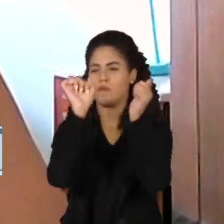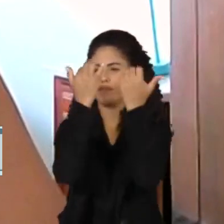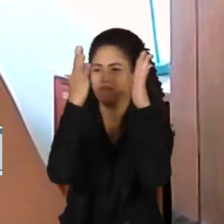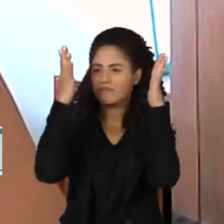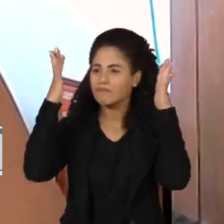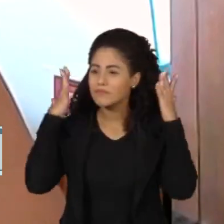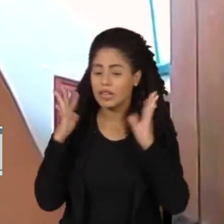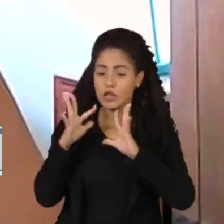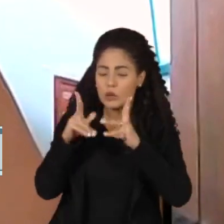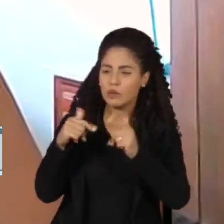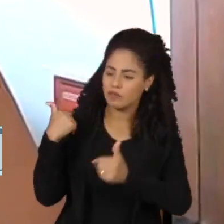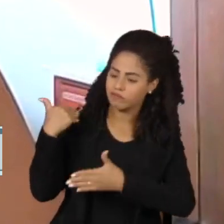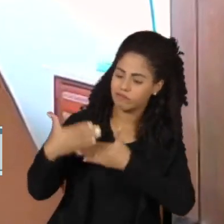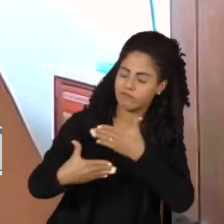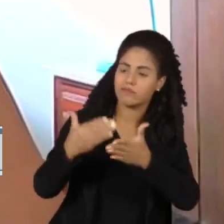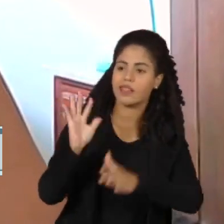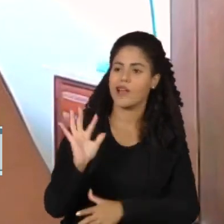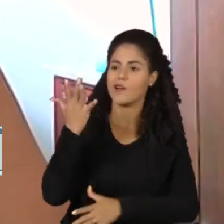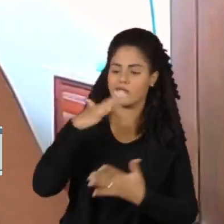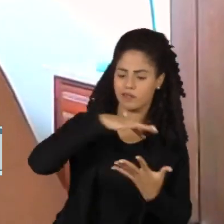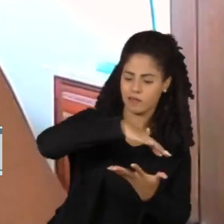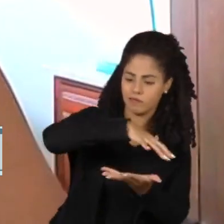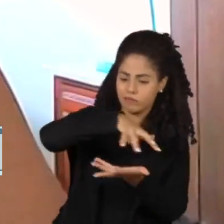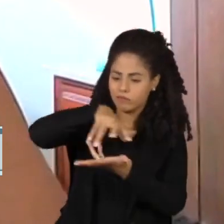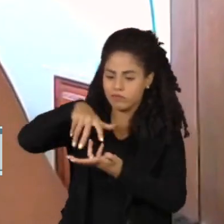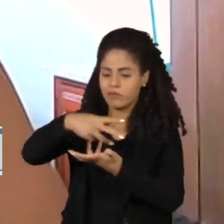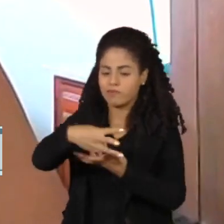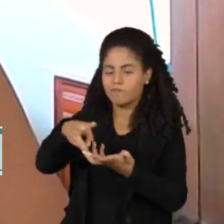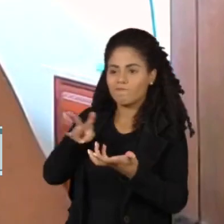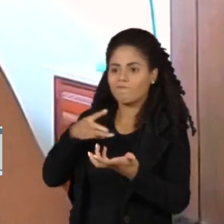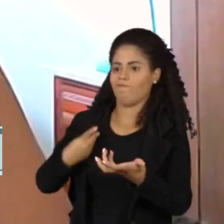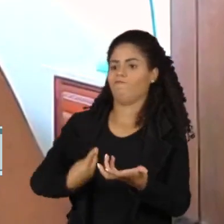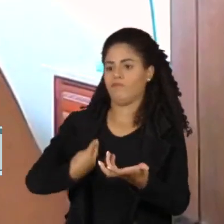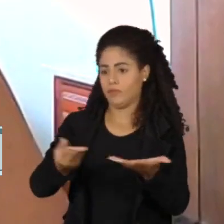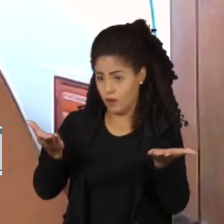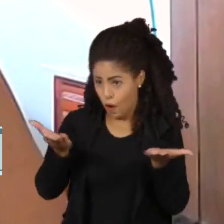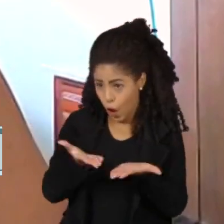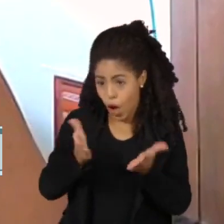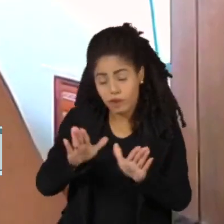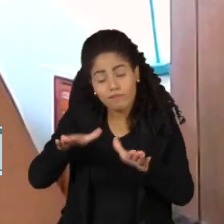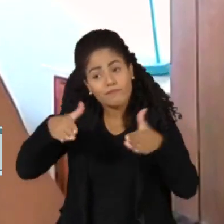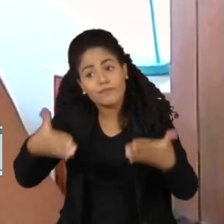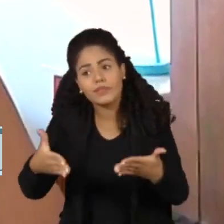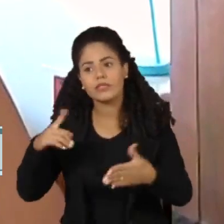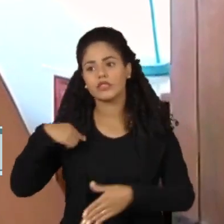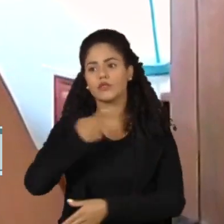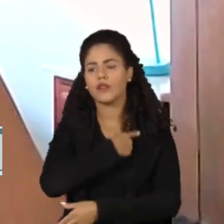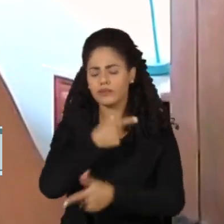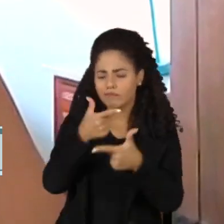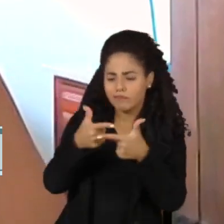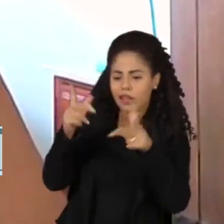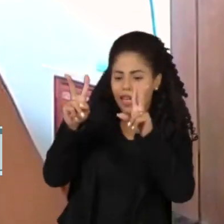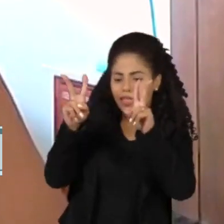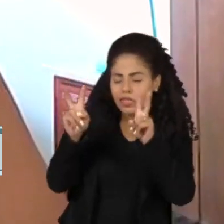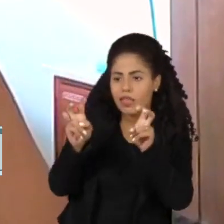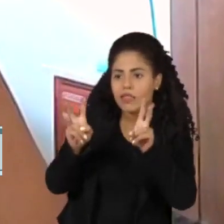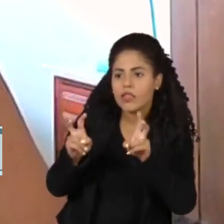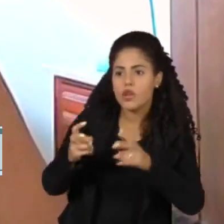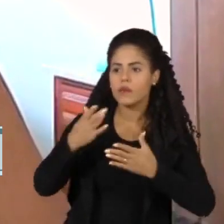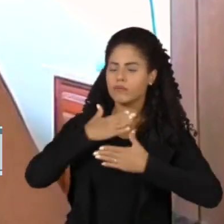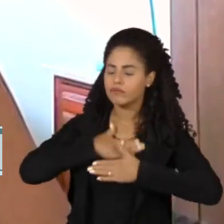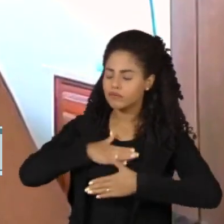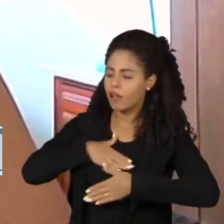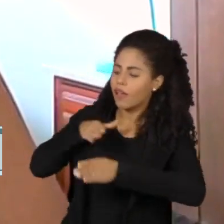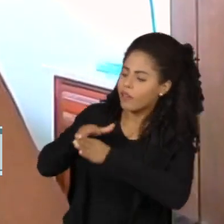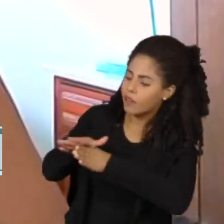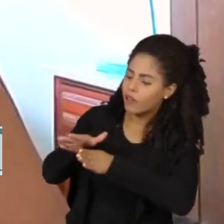e todo esse processo que a humanidade vem vivenciando. Então, tratar desses temas de forma leve,